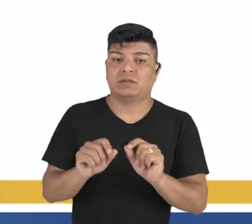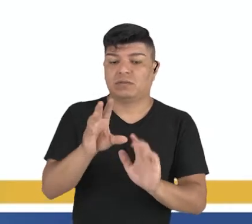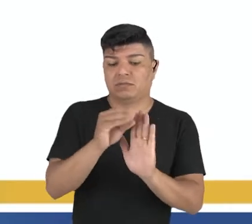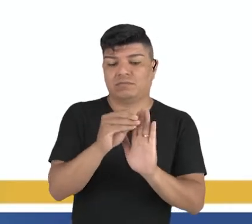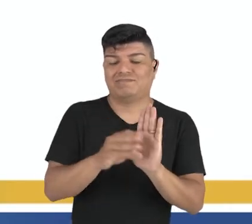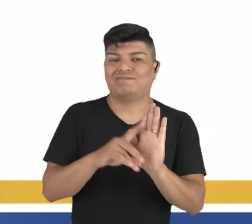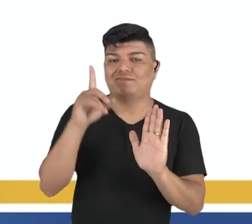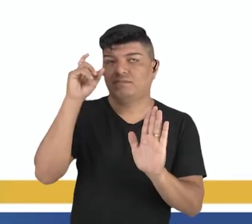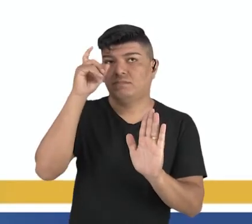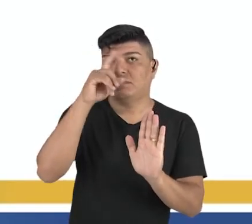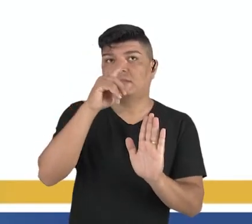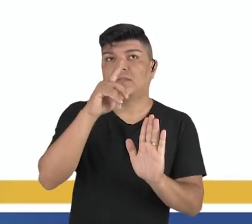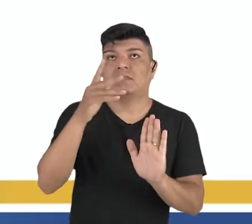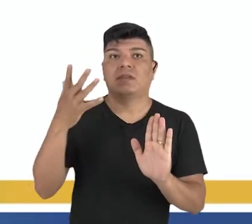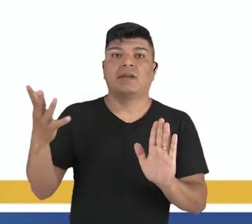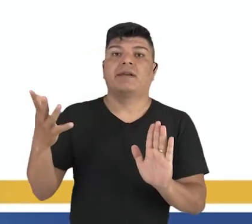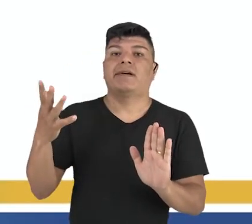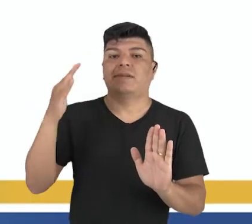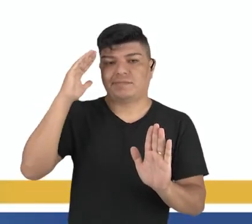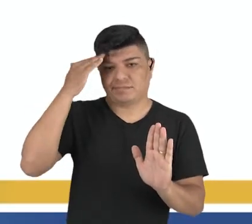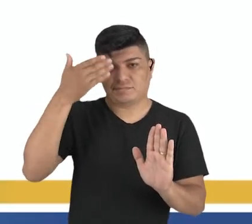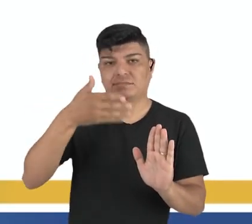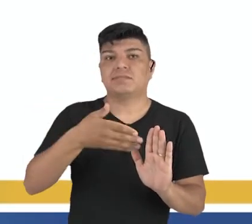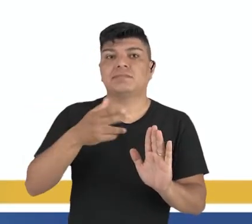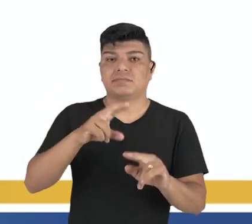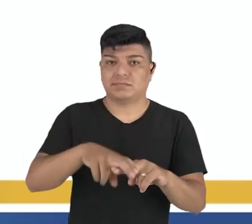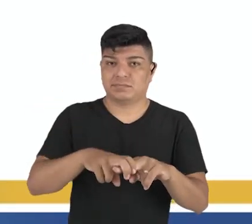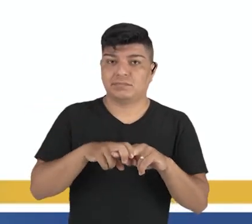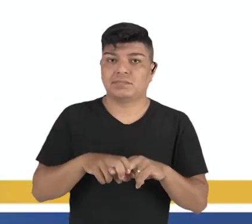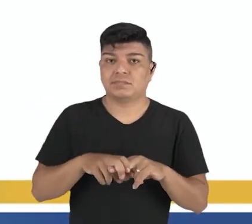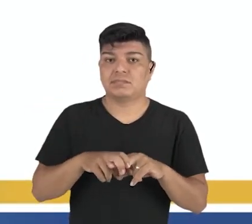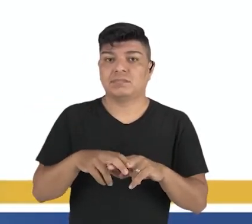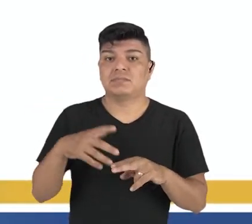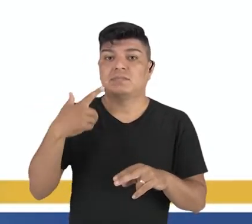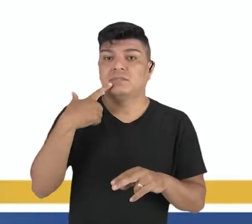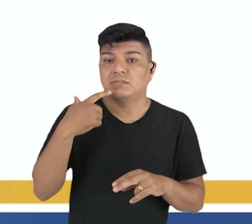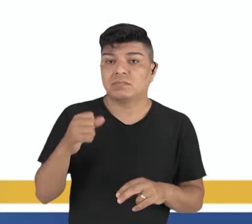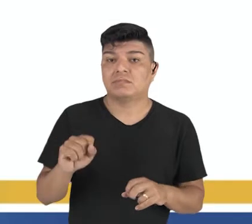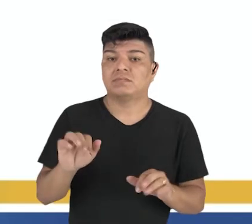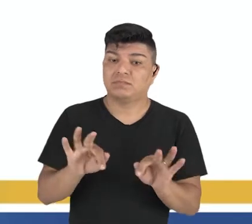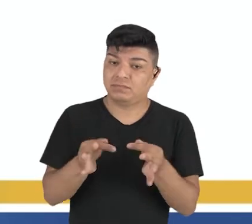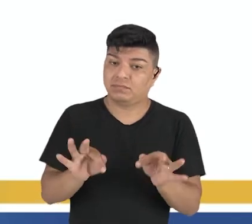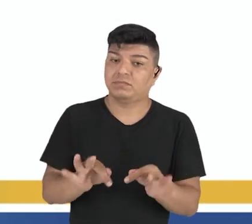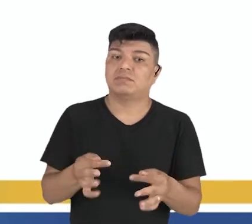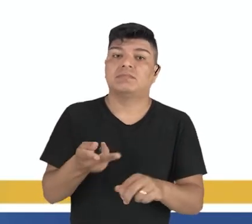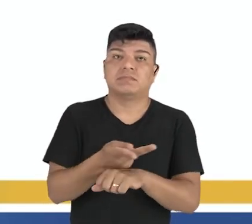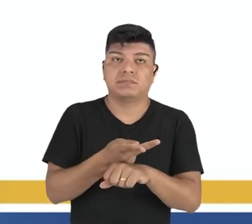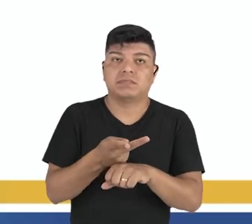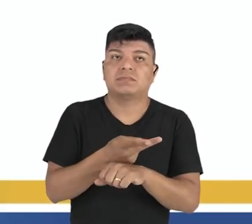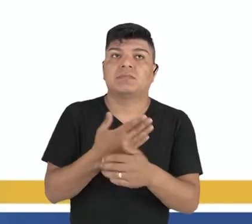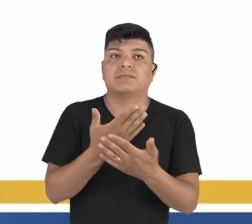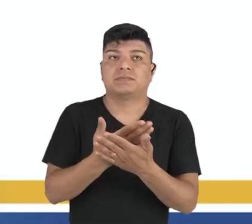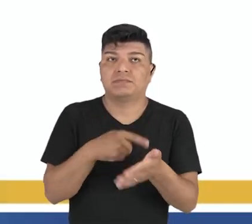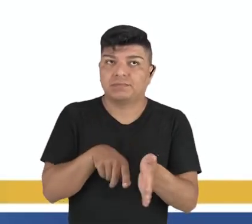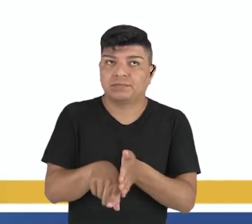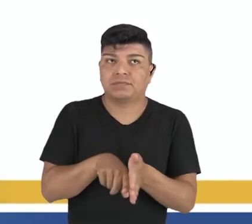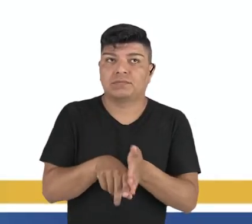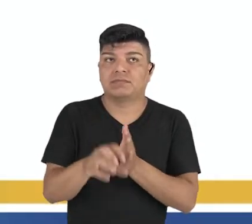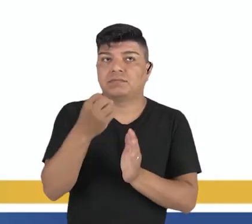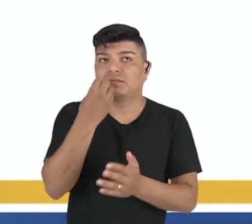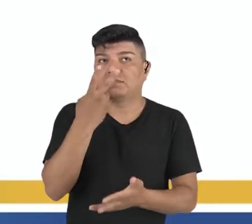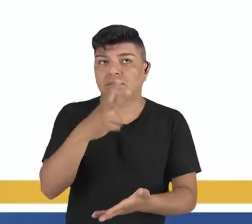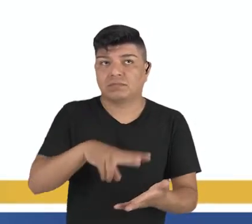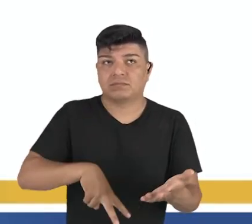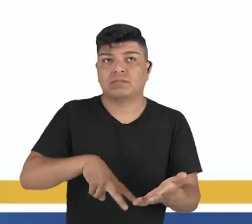maior dificuldade, você, ó, entendi, aqui nessa linguagem mais simples. Então, procura, estuda, façam boas